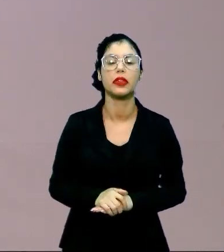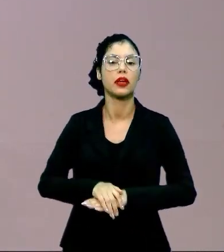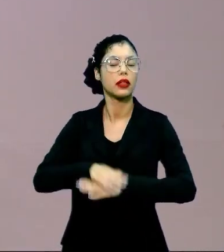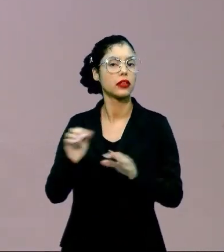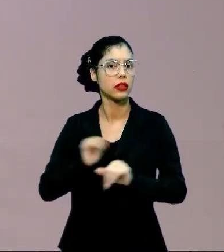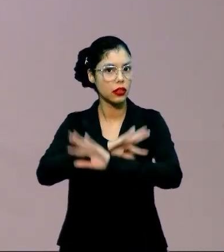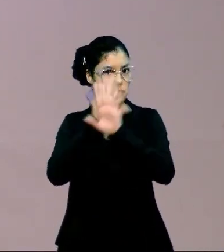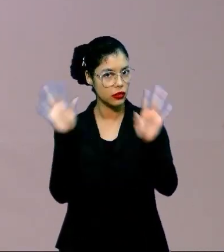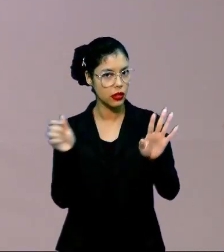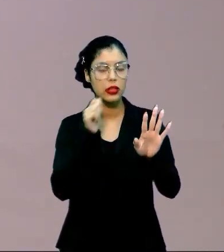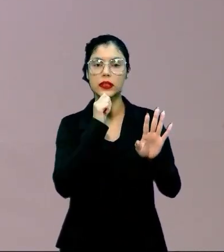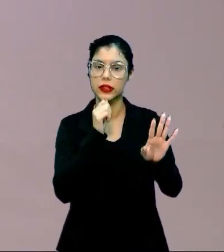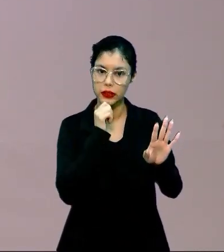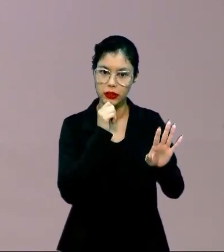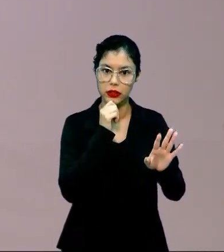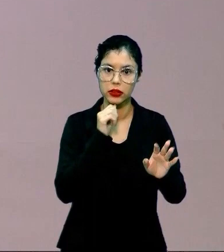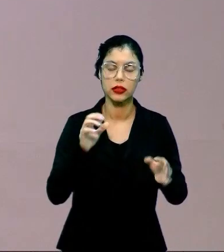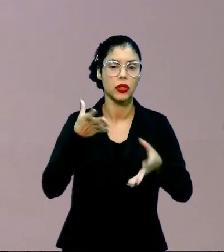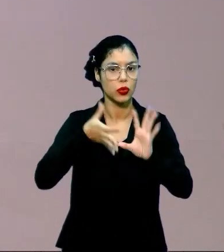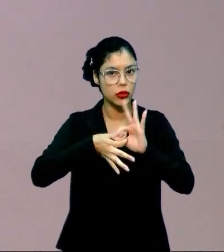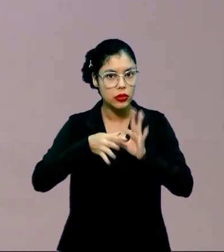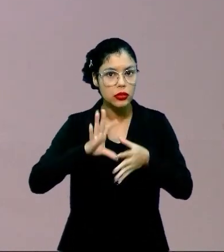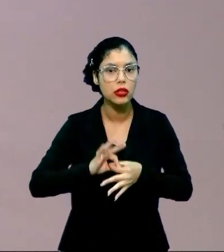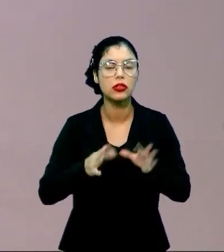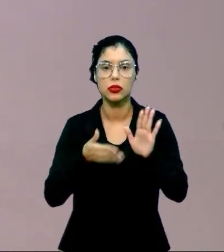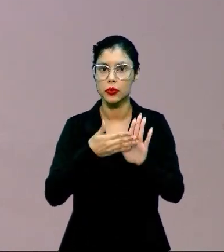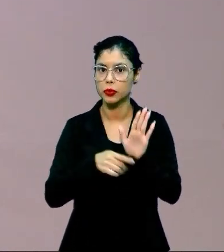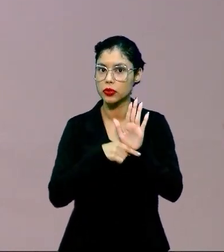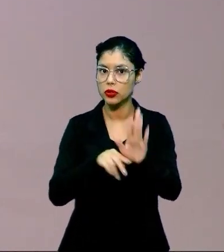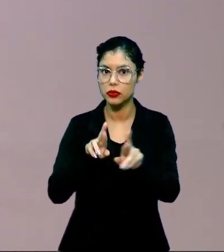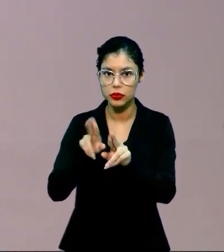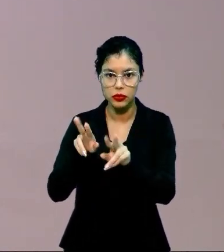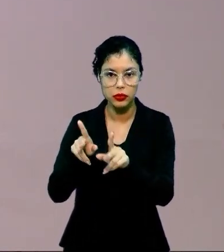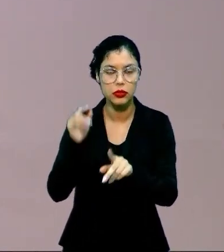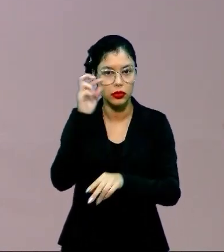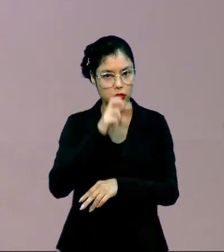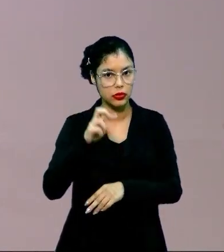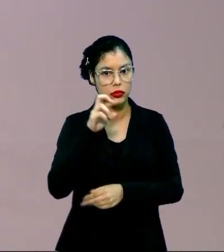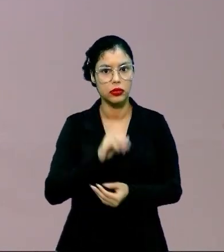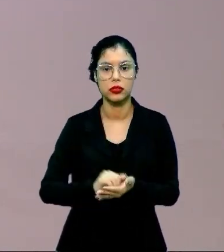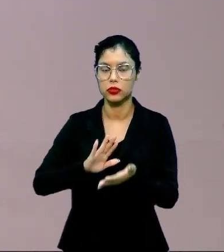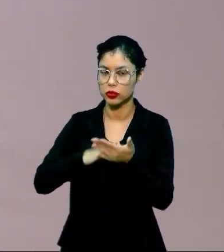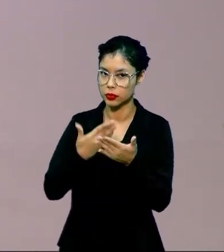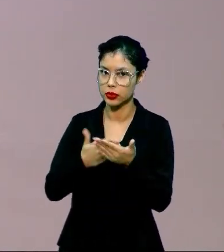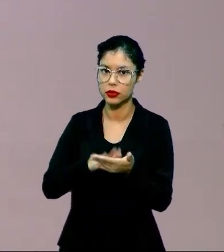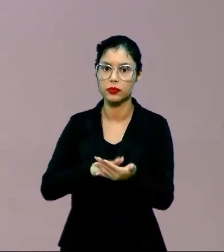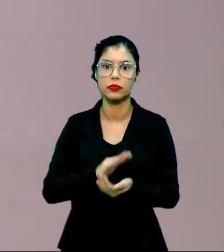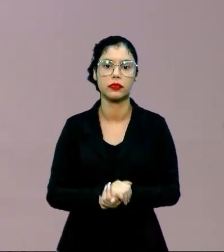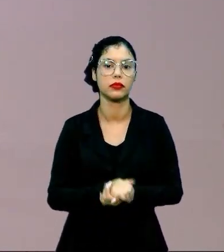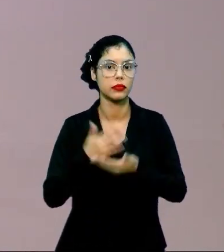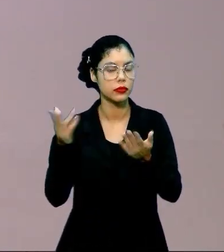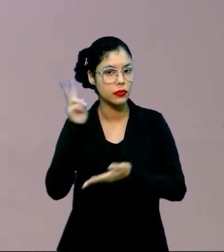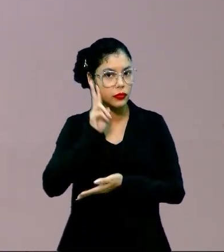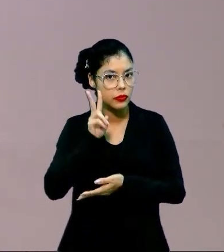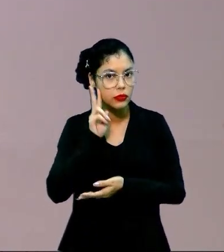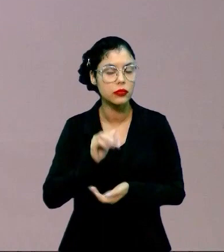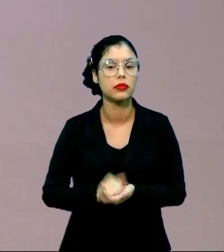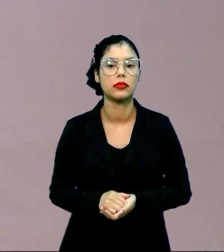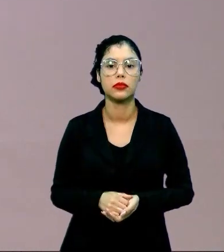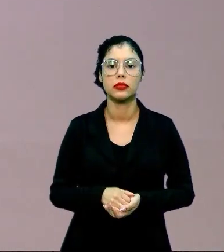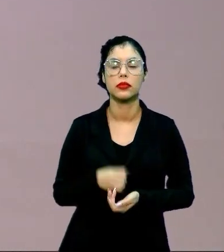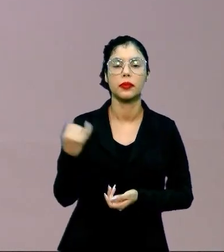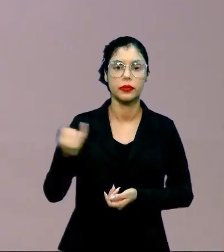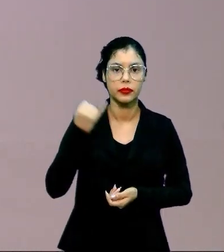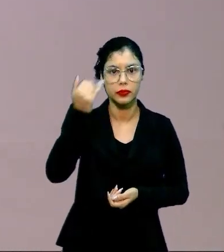de uma forma contextualizada, que é uma proposta diferente de análise e de interpretação. Então, lembra, é importante